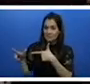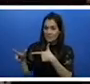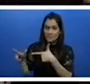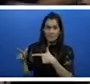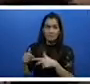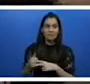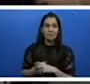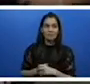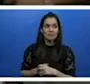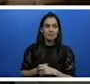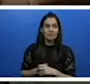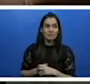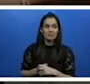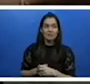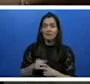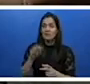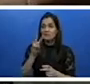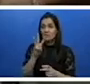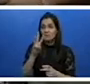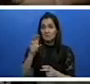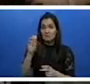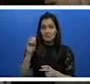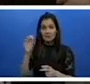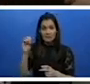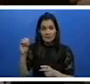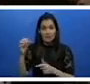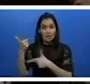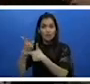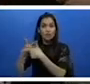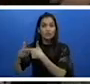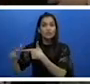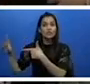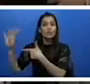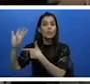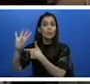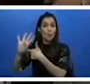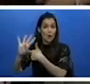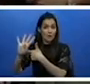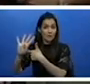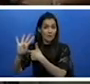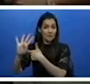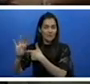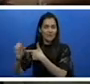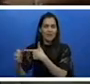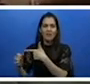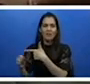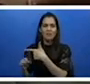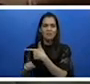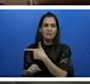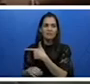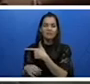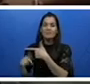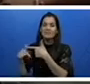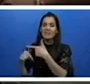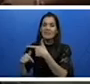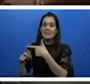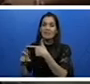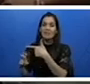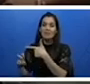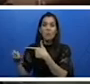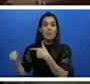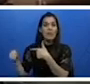tenho que fazer? Pegar os 300, dividir por 4. Eu vou encontrar